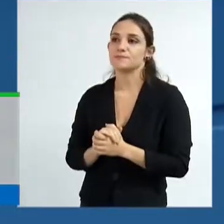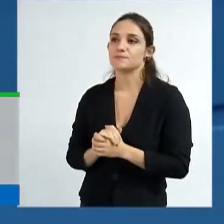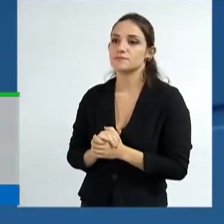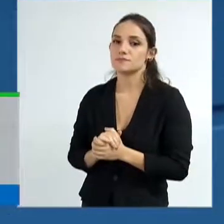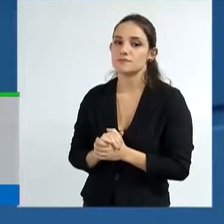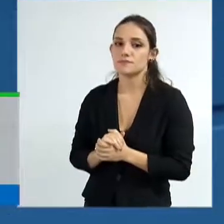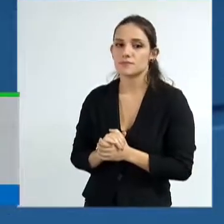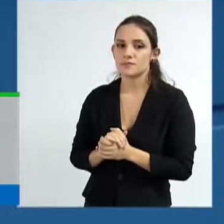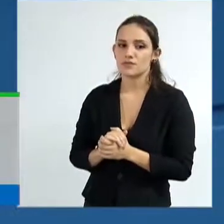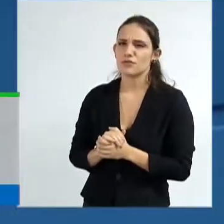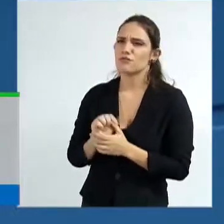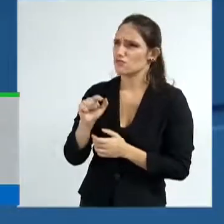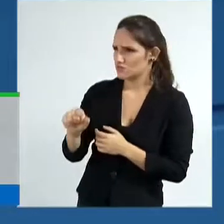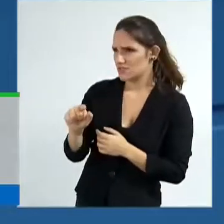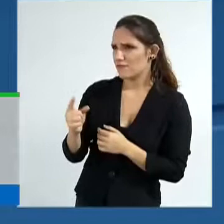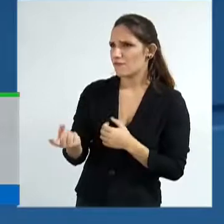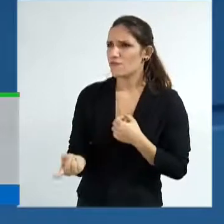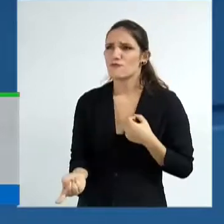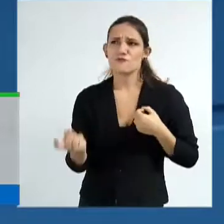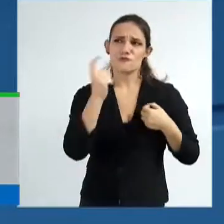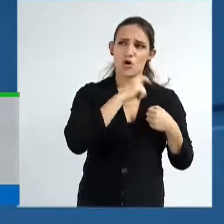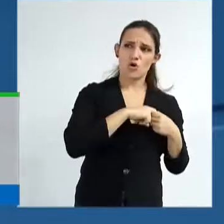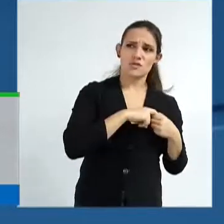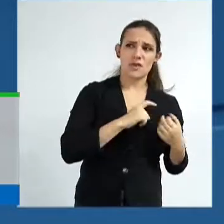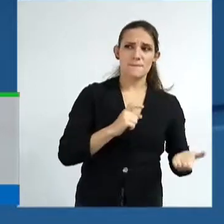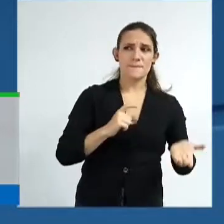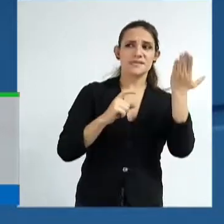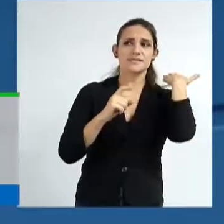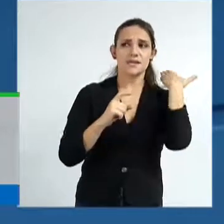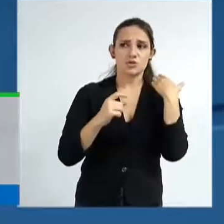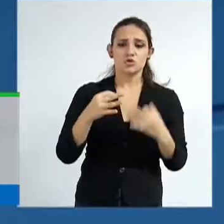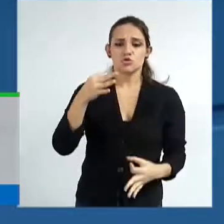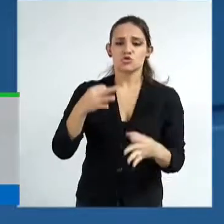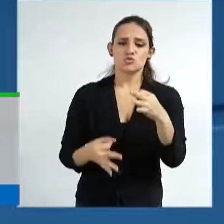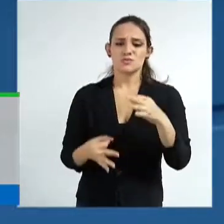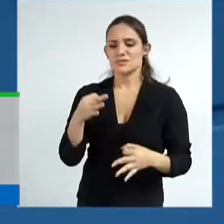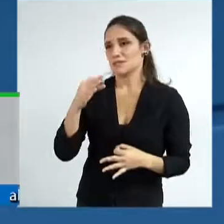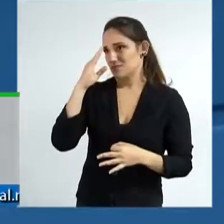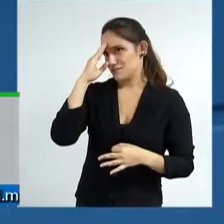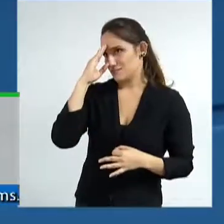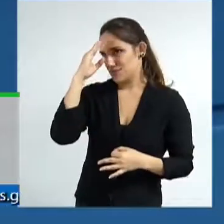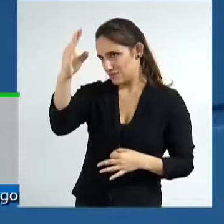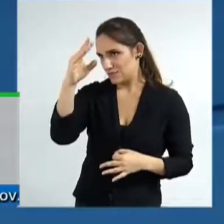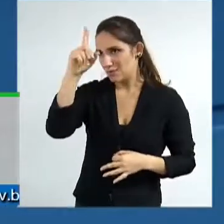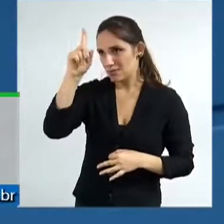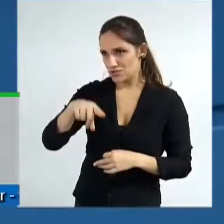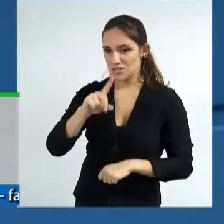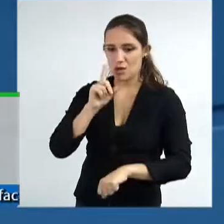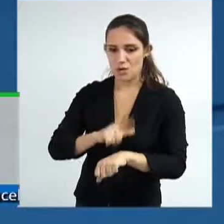ao período em que ele foi juiz, principalmente na condenação que ele